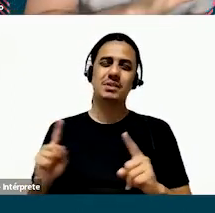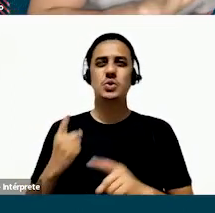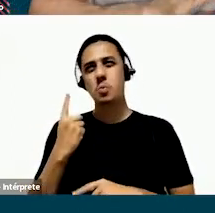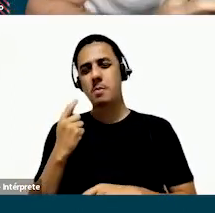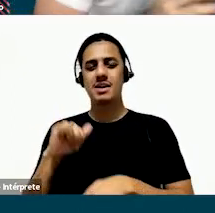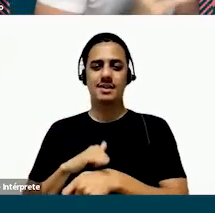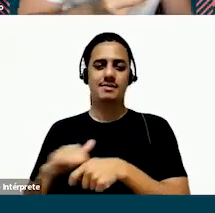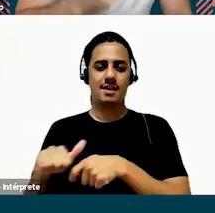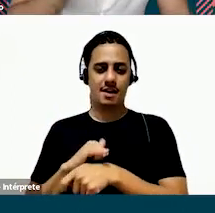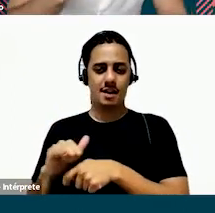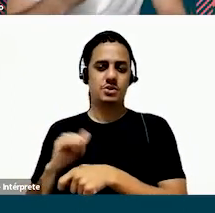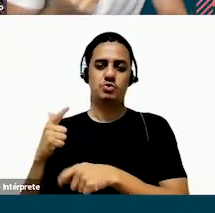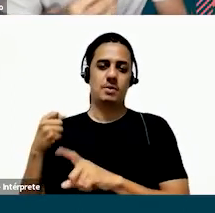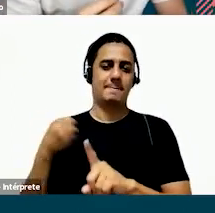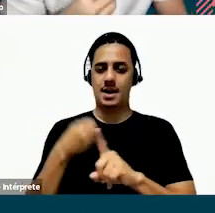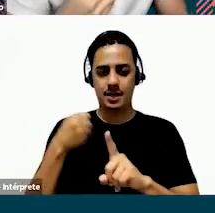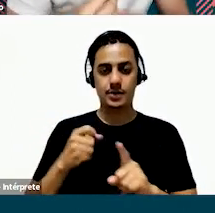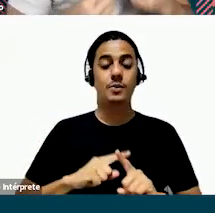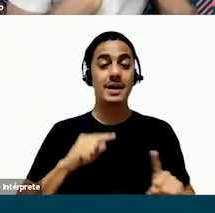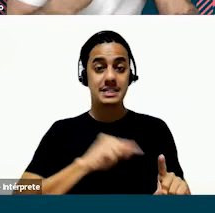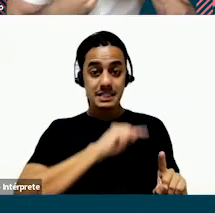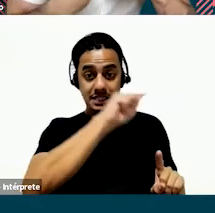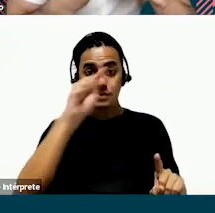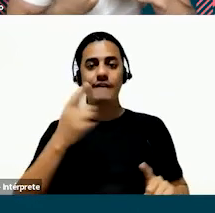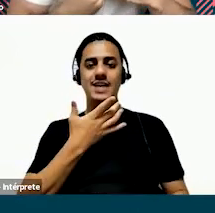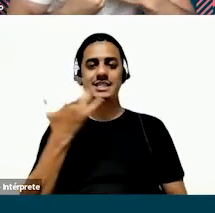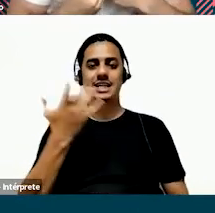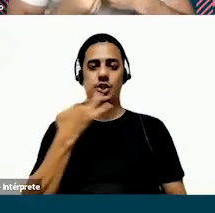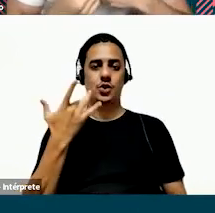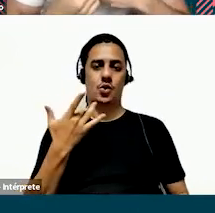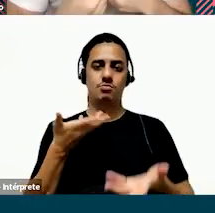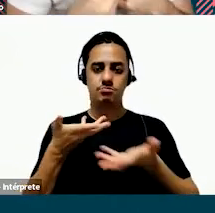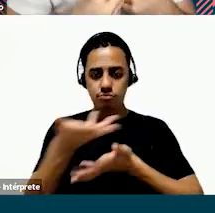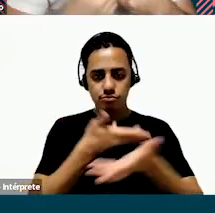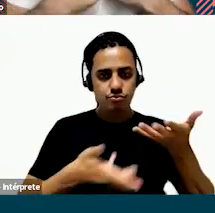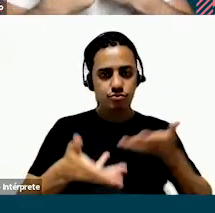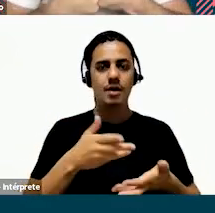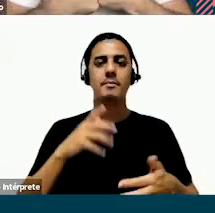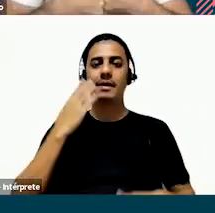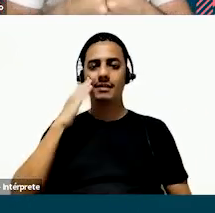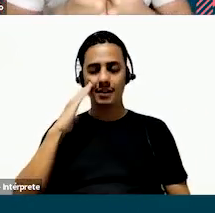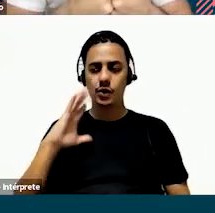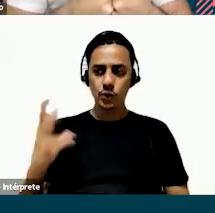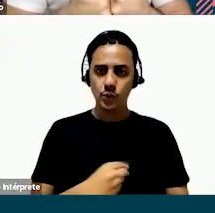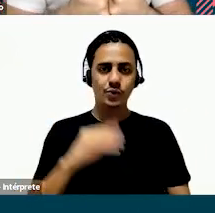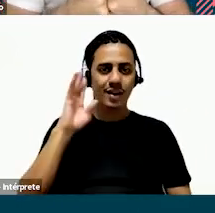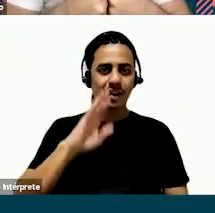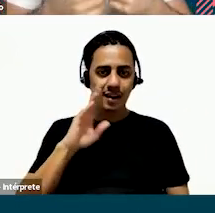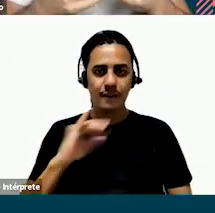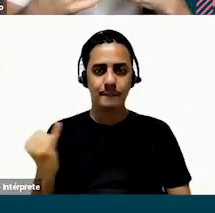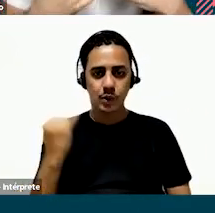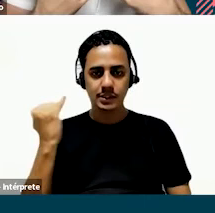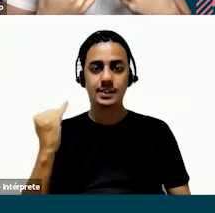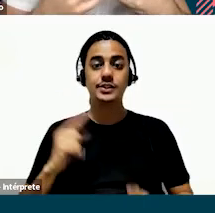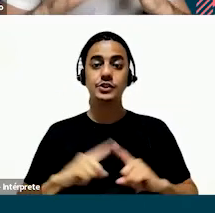mas a gente conseguiu trazer essa sensação, facilitar a conversa com os stakeholders de, olha, é legal, tudo é